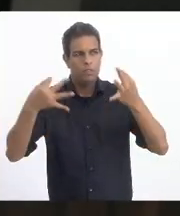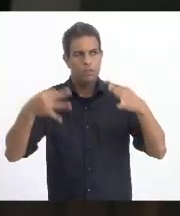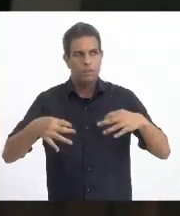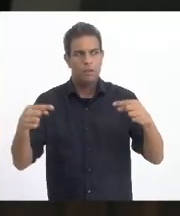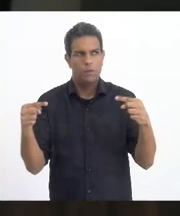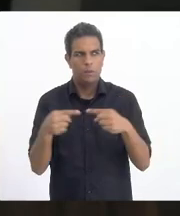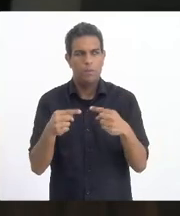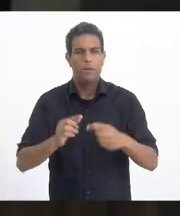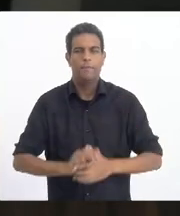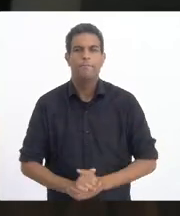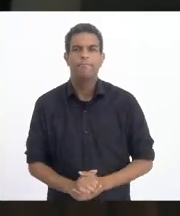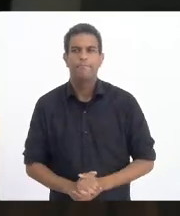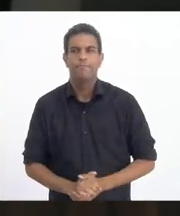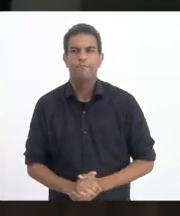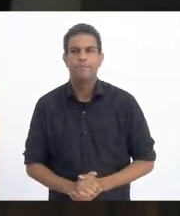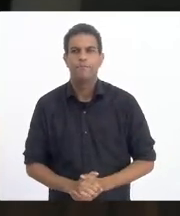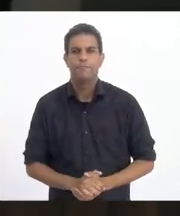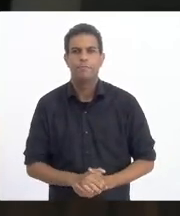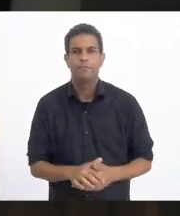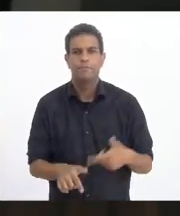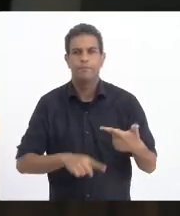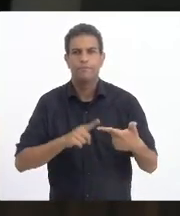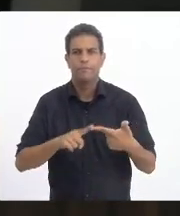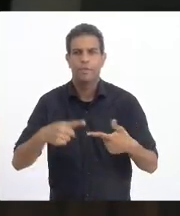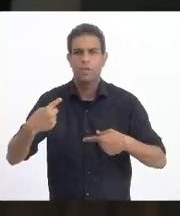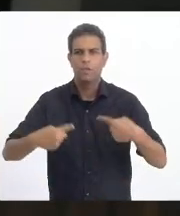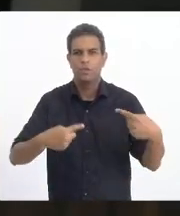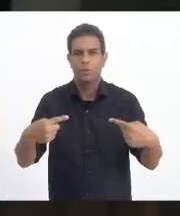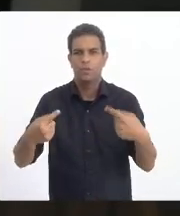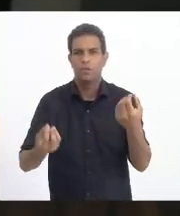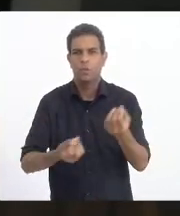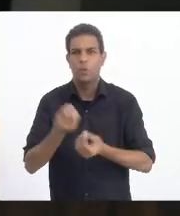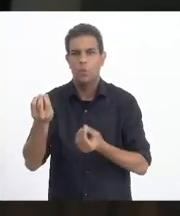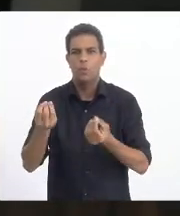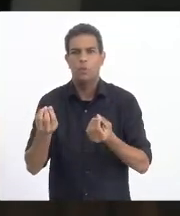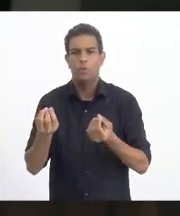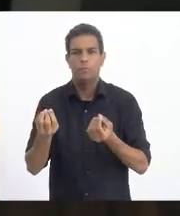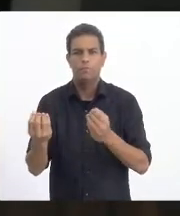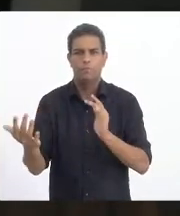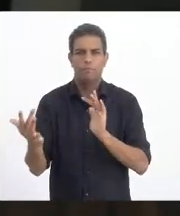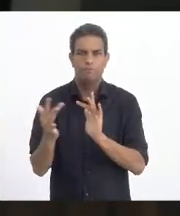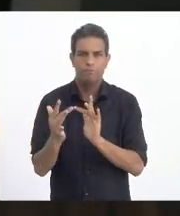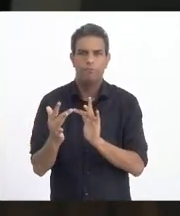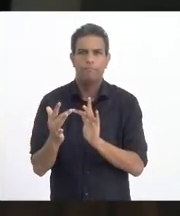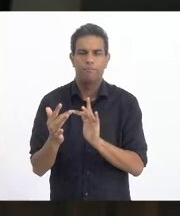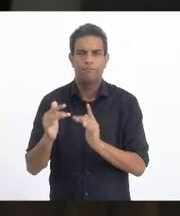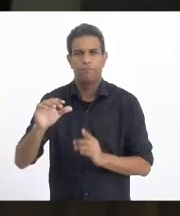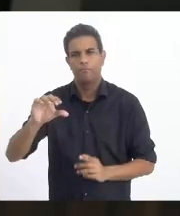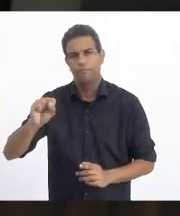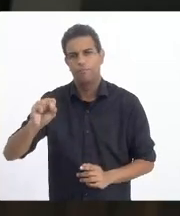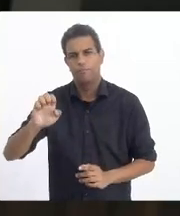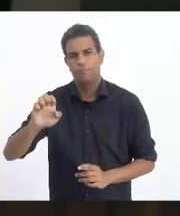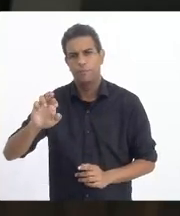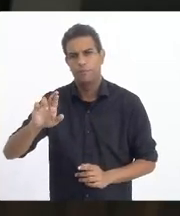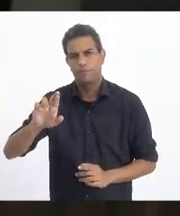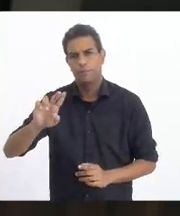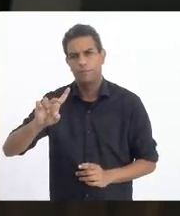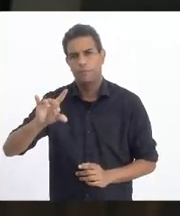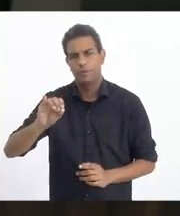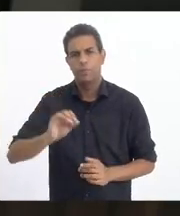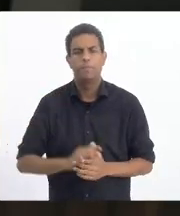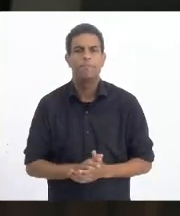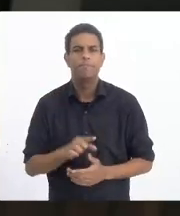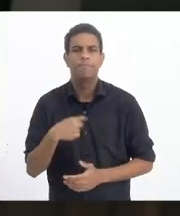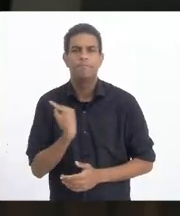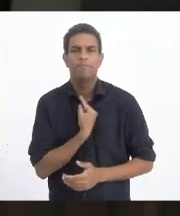Então, a outra discussão que nós vamos fazer depois, e eu fiz agora com o Sérgio Aureliano, e